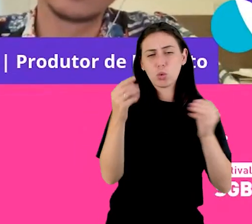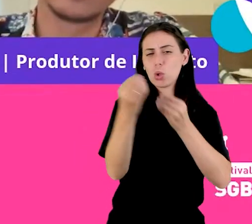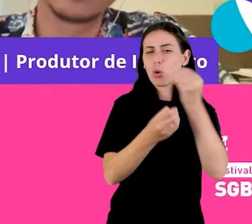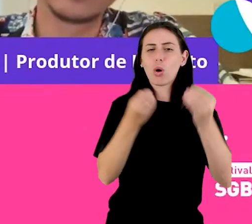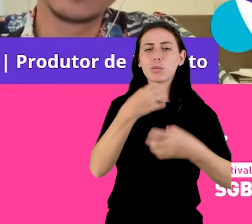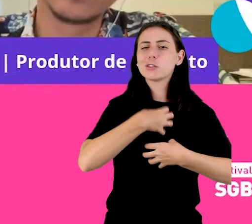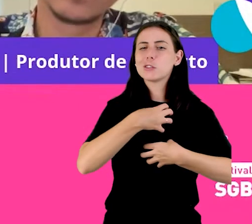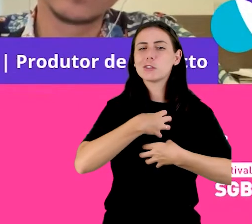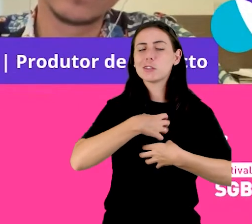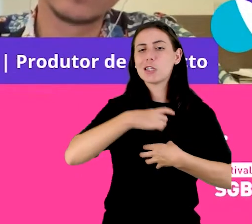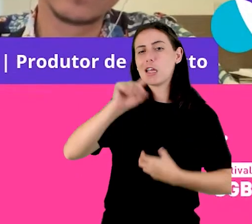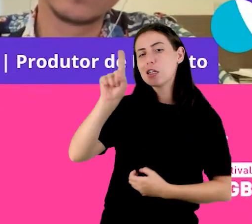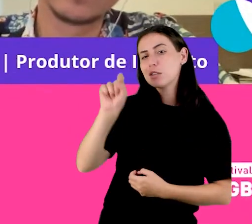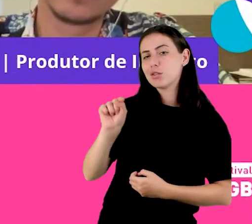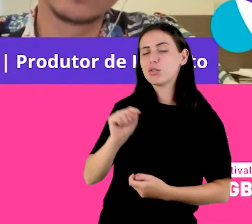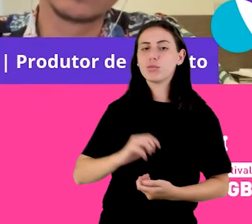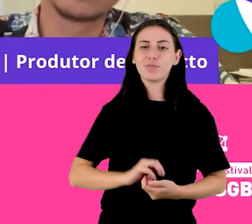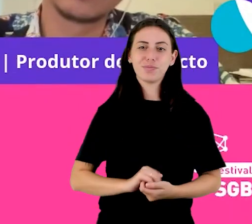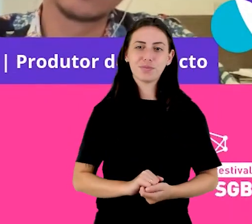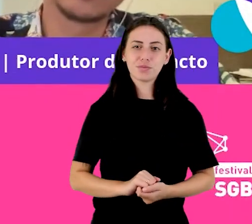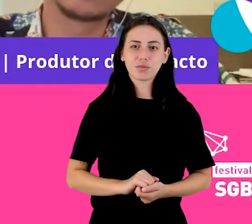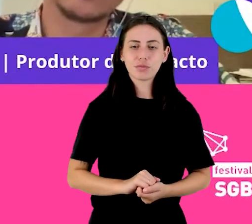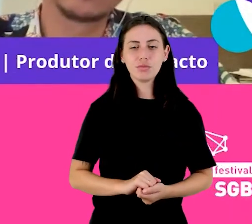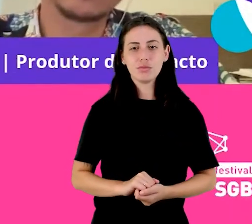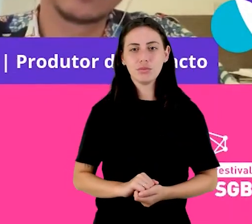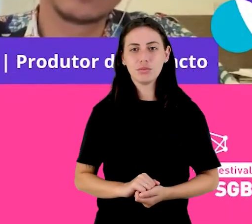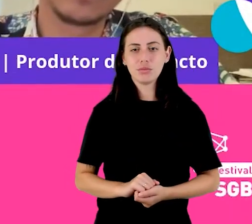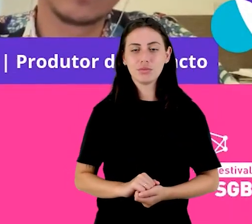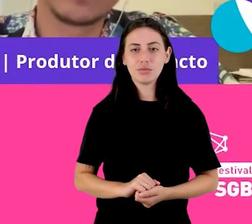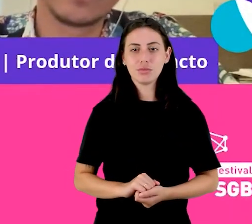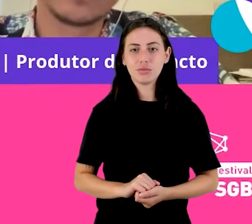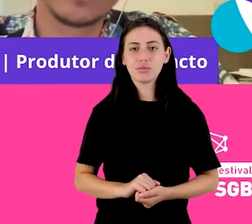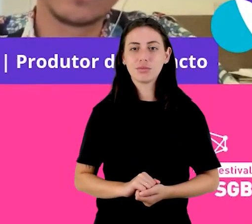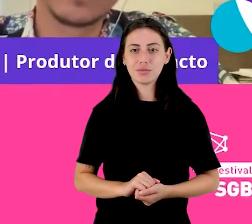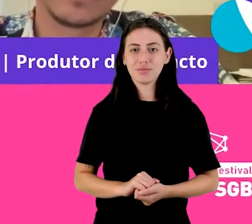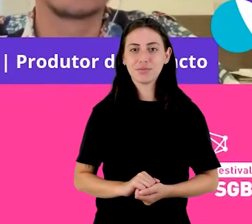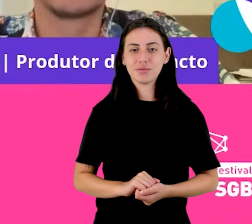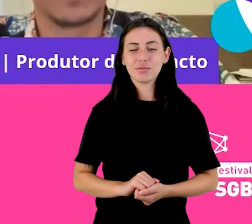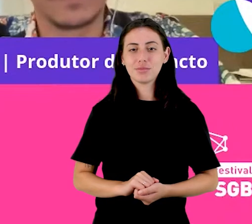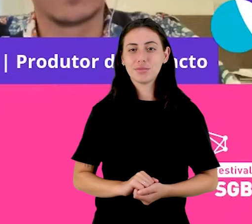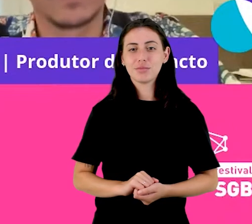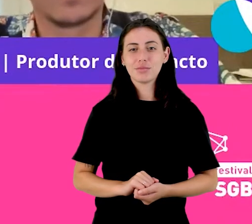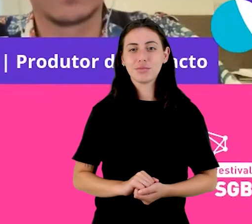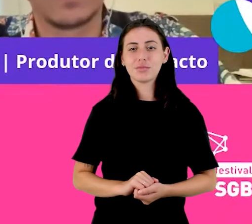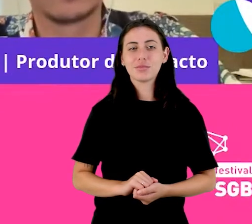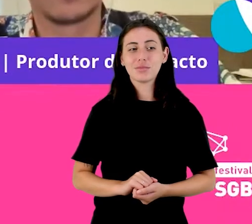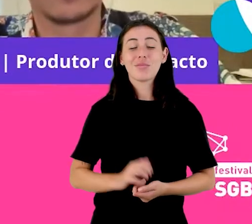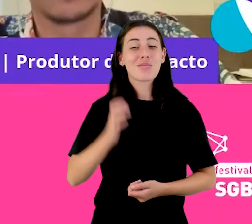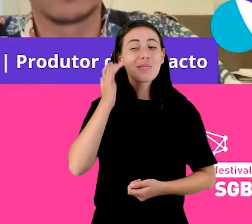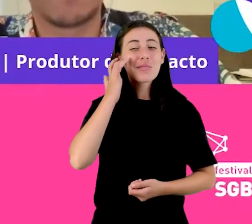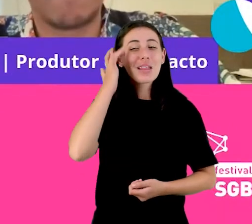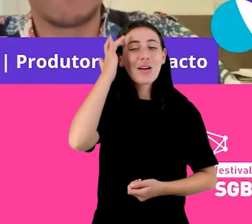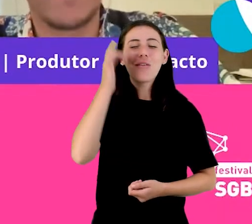uma campanha de impacto eficaz, que funcione mesmo. Temos o Good Pitch e tem esse Impact Guide, que é esse